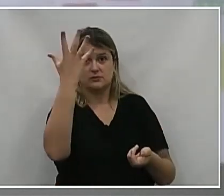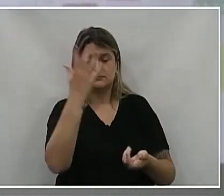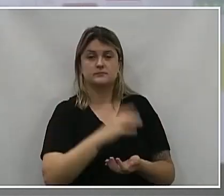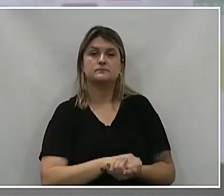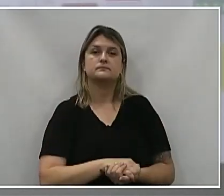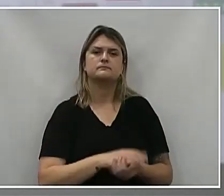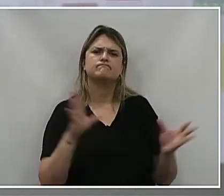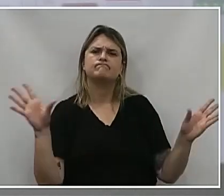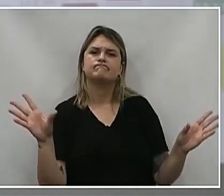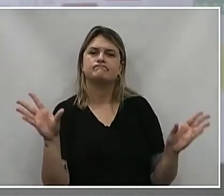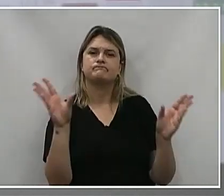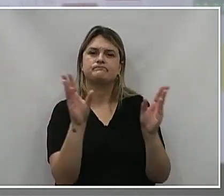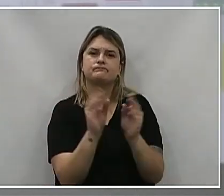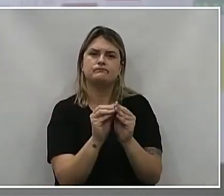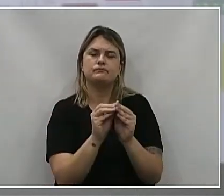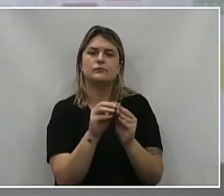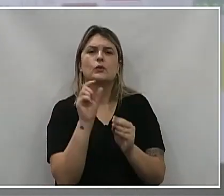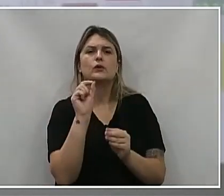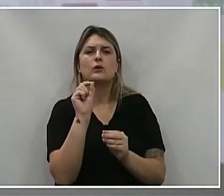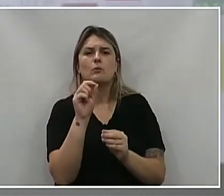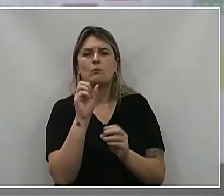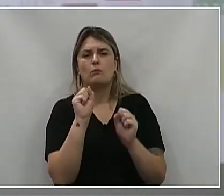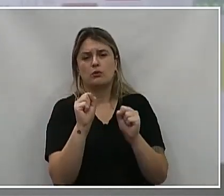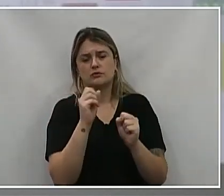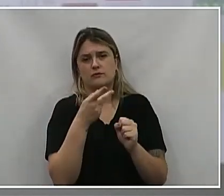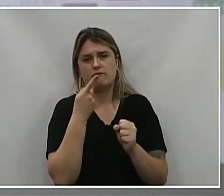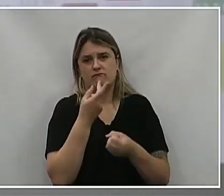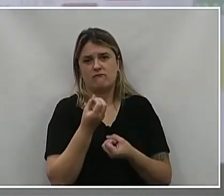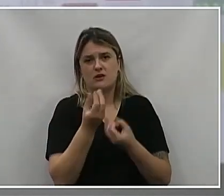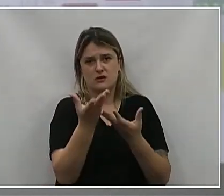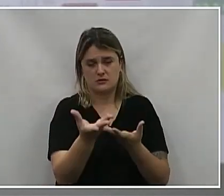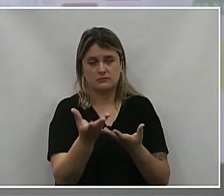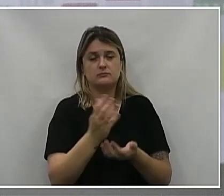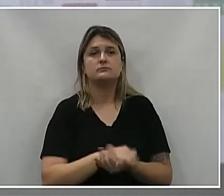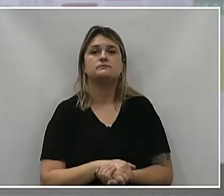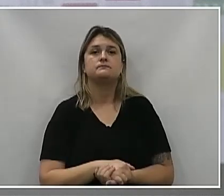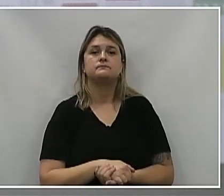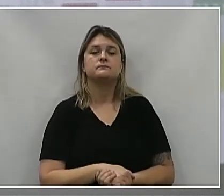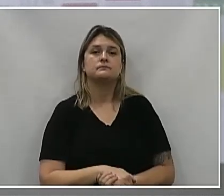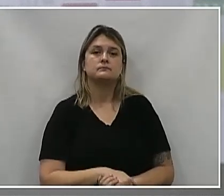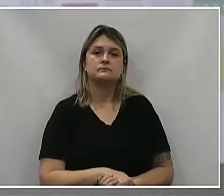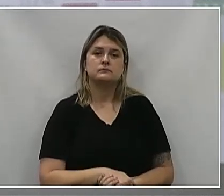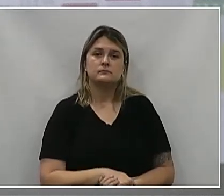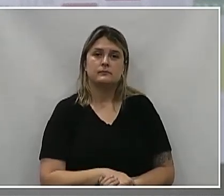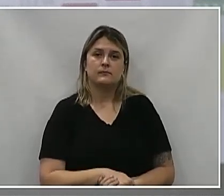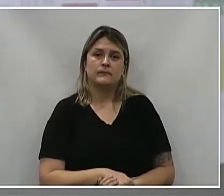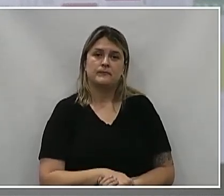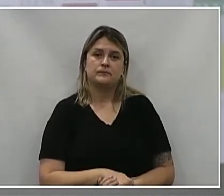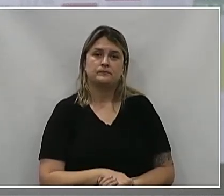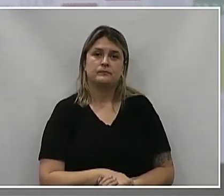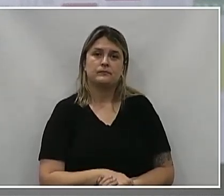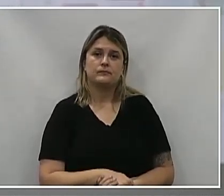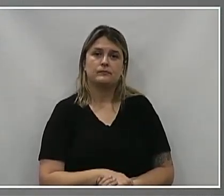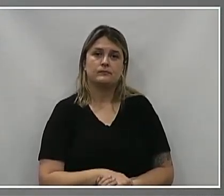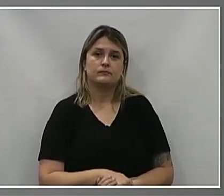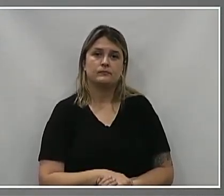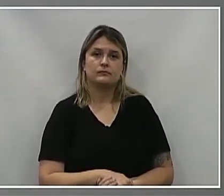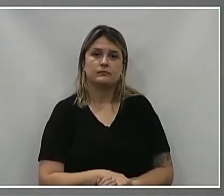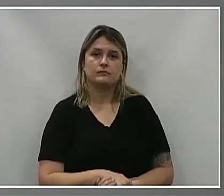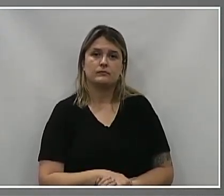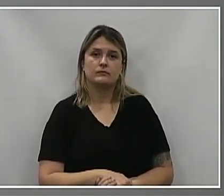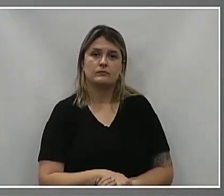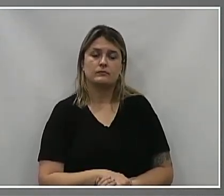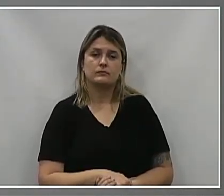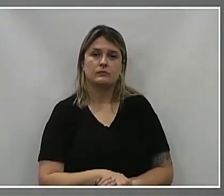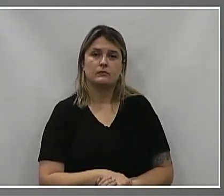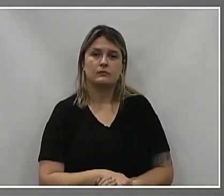Em conclusão, o que eu posso trazer aqui da questão de números, né? Eu vou tentar dar um zoom aqui